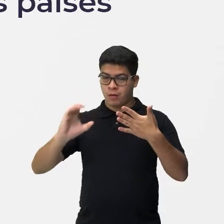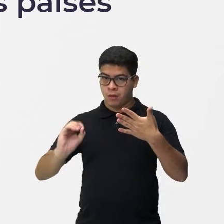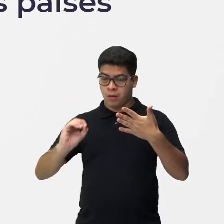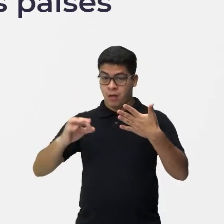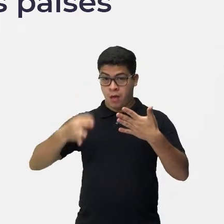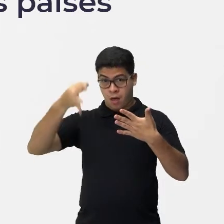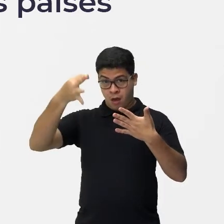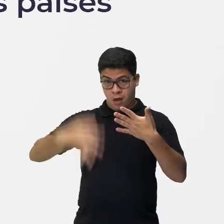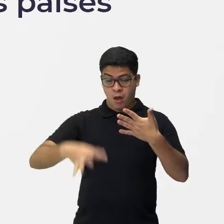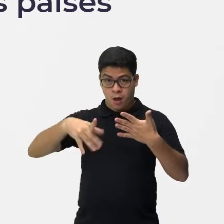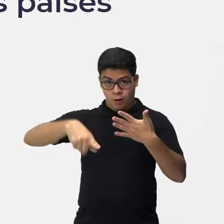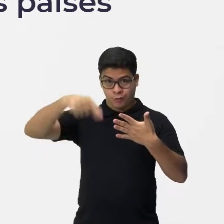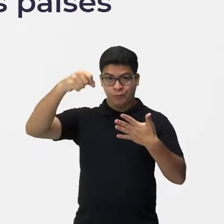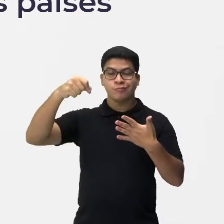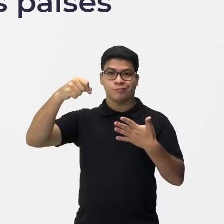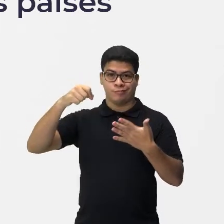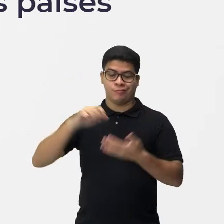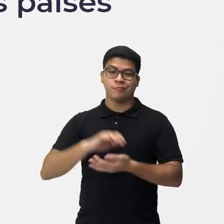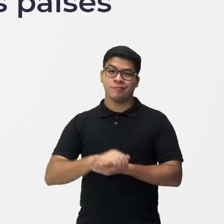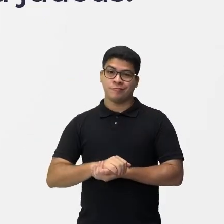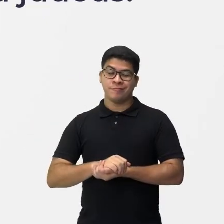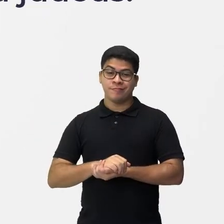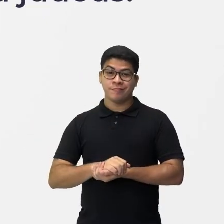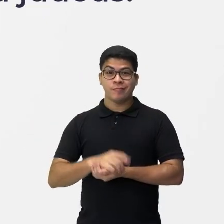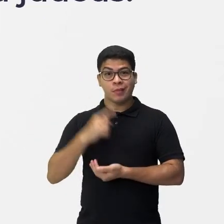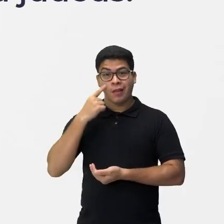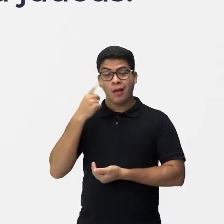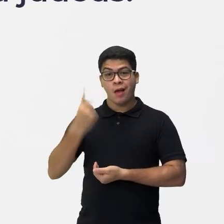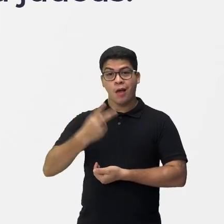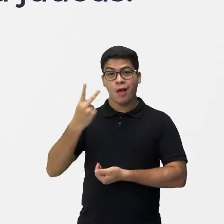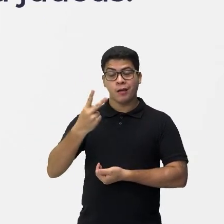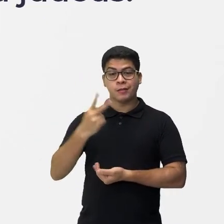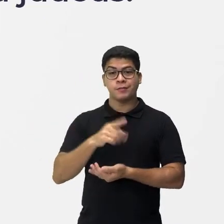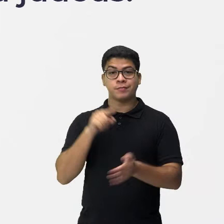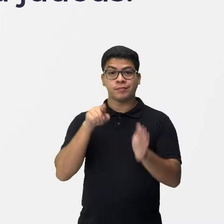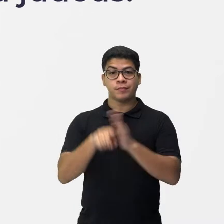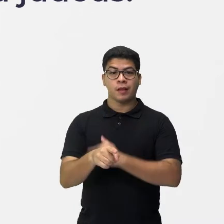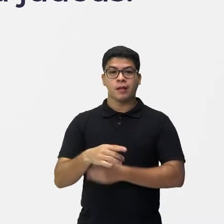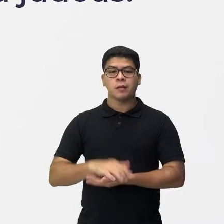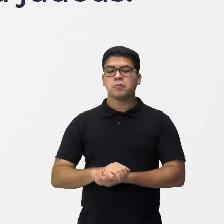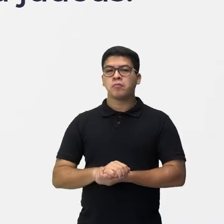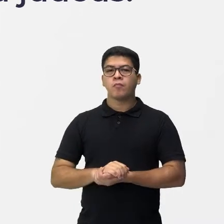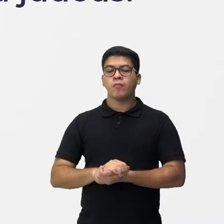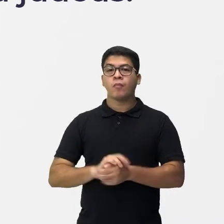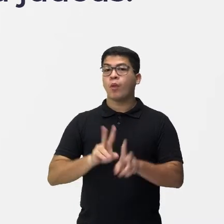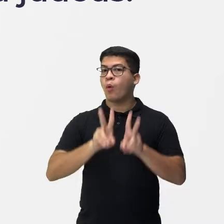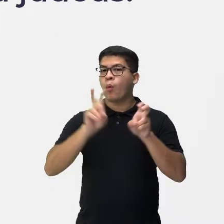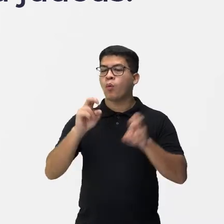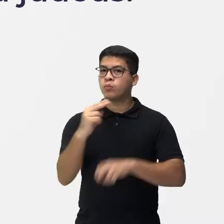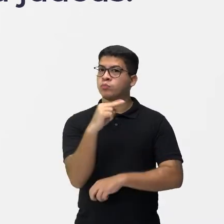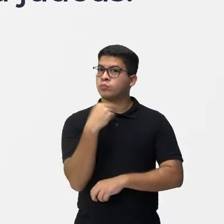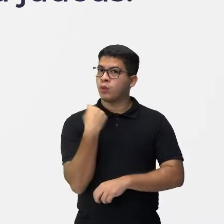e escolher a nossa alternativa correta. Segunda questão, com relação ao Holocausto dos judeus